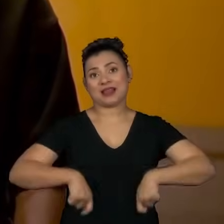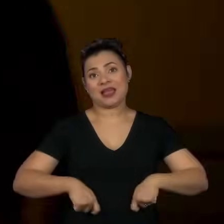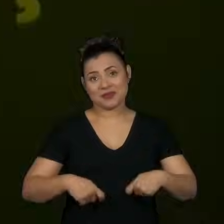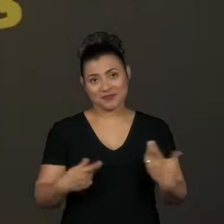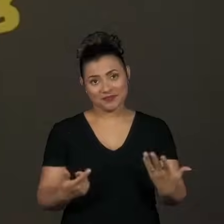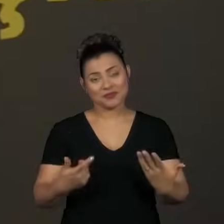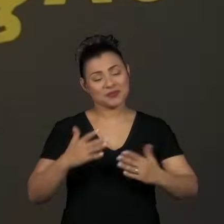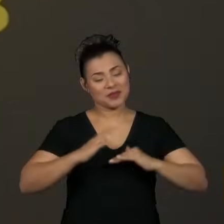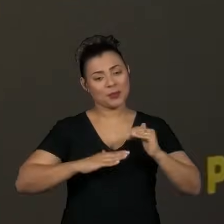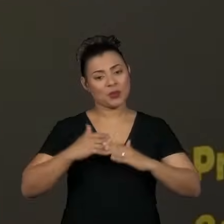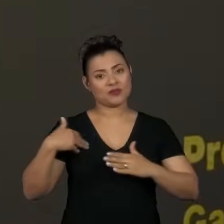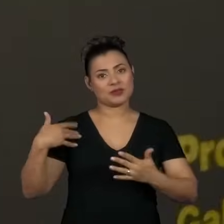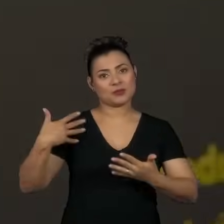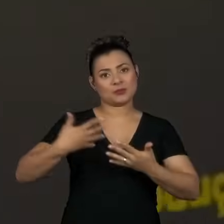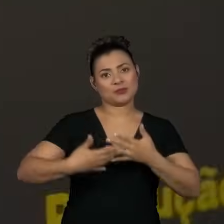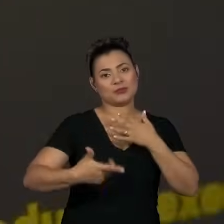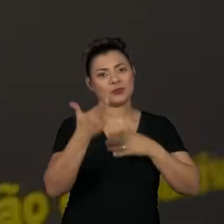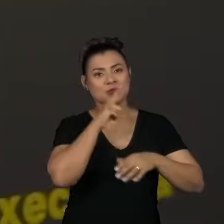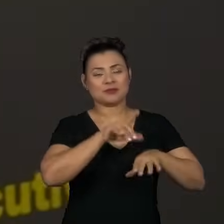minha carreira.